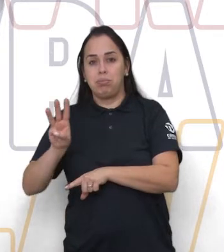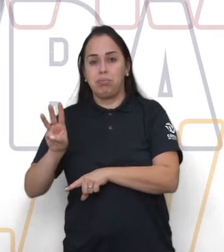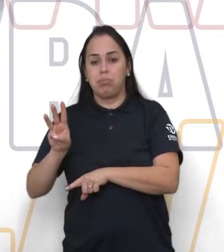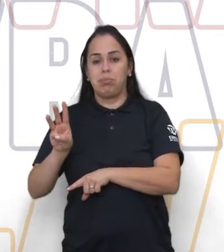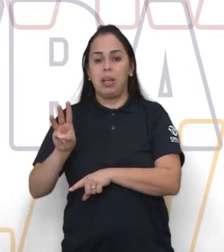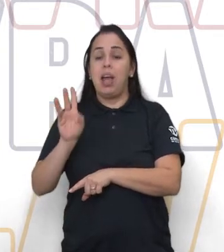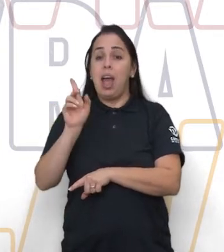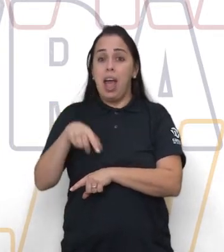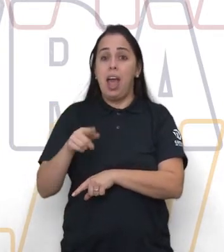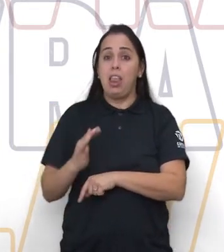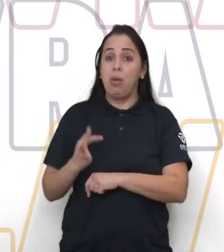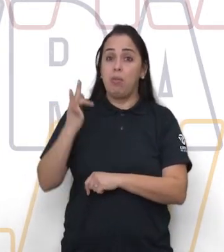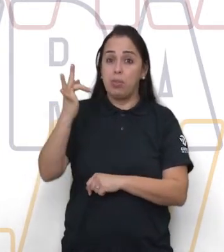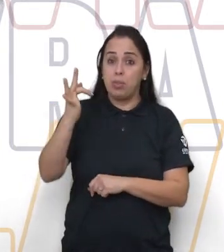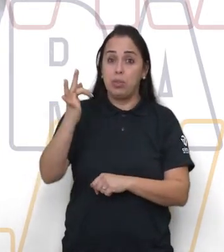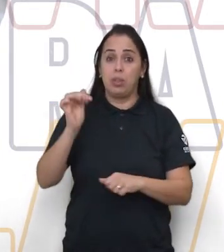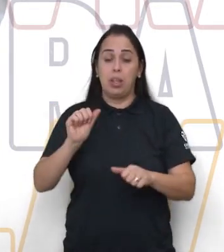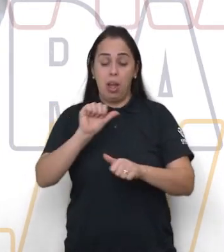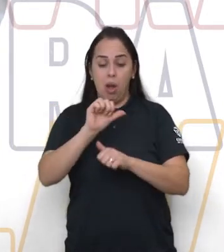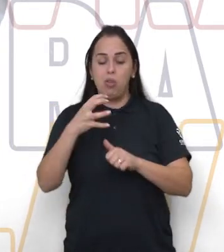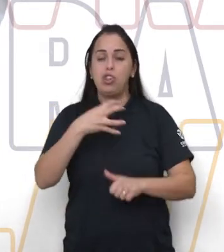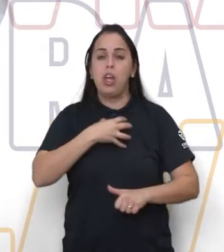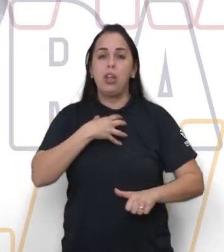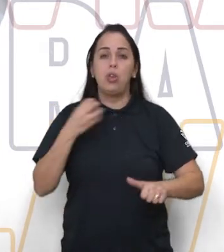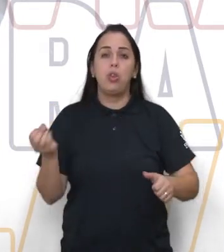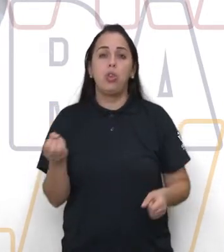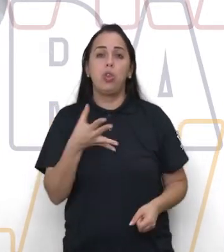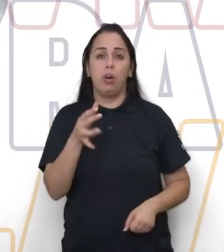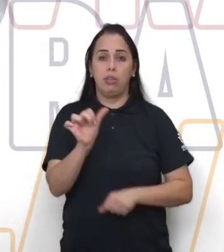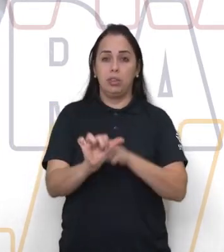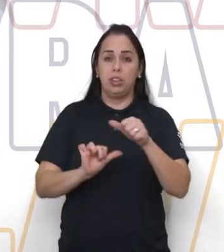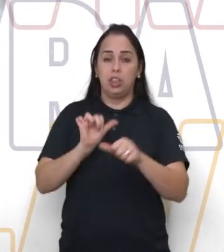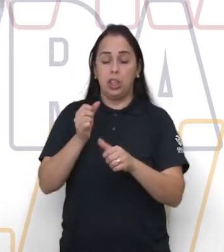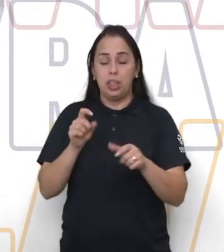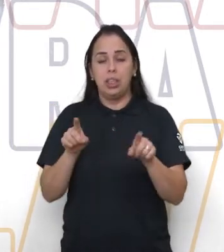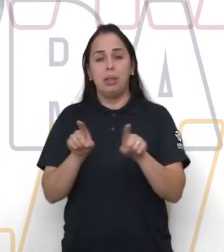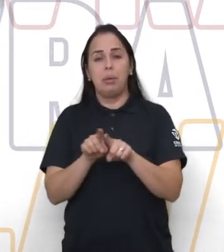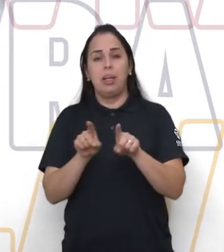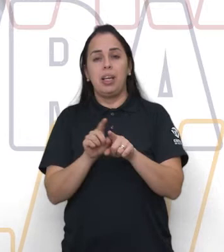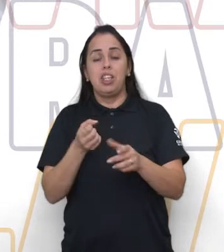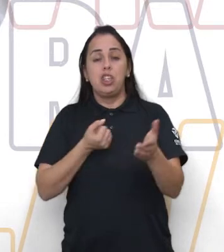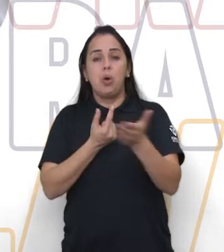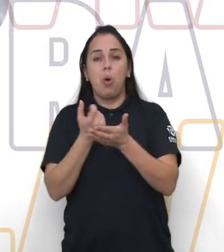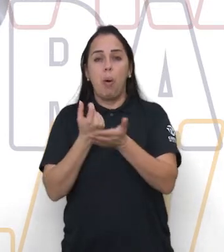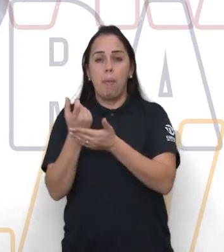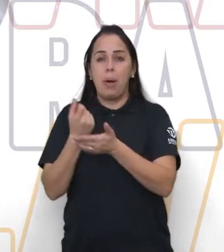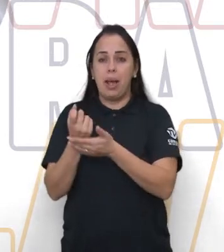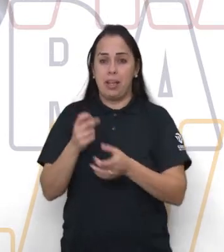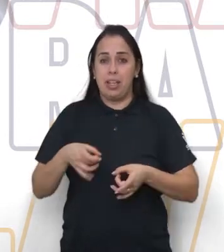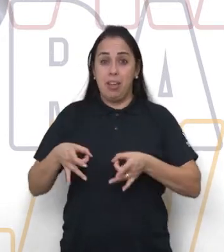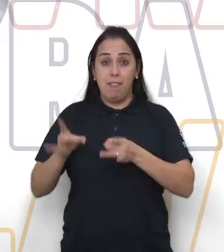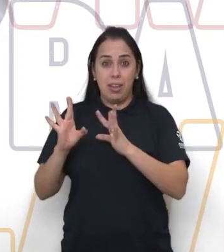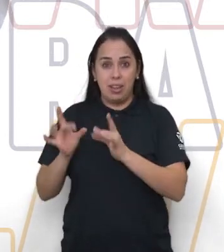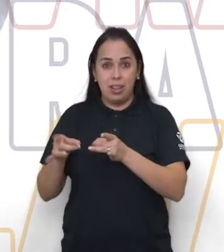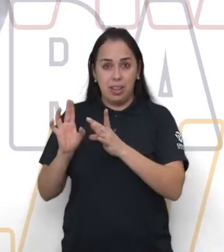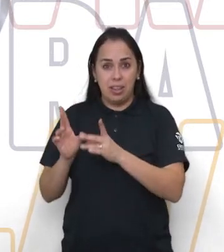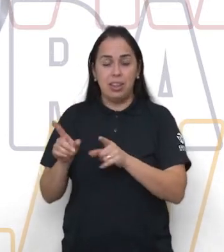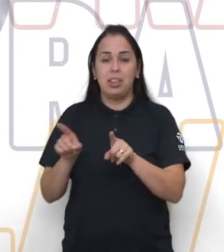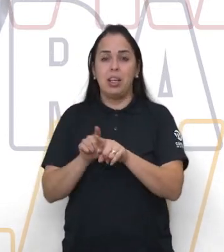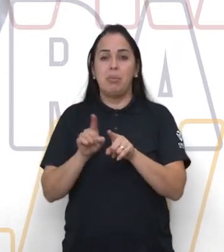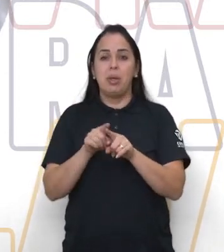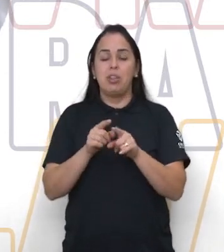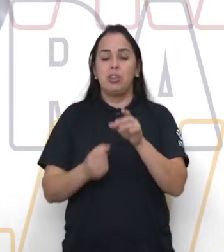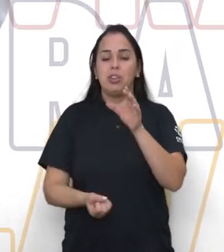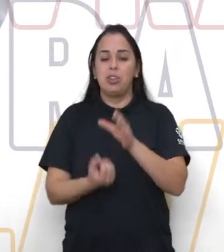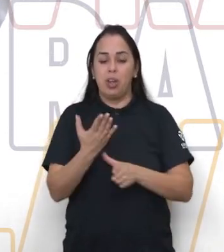compartilhada é o futuro é o que está mudando a forma de comprar de vender E aí muda a